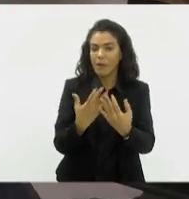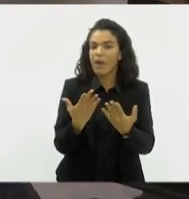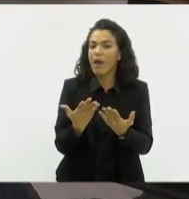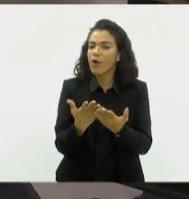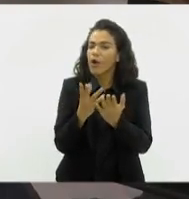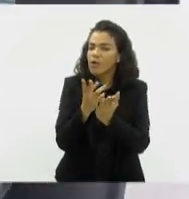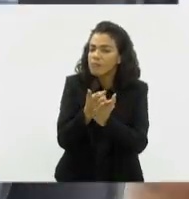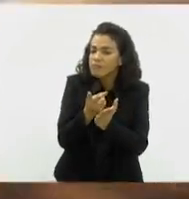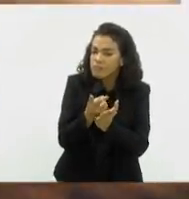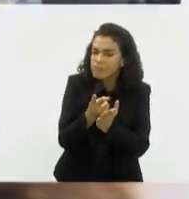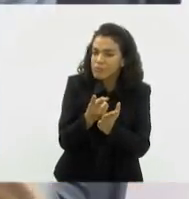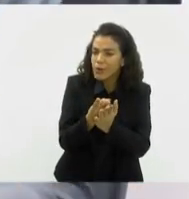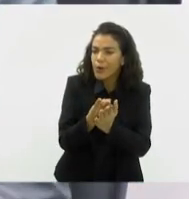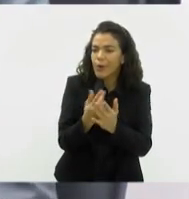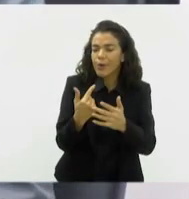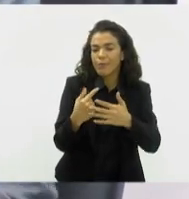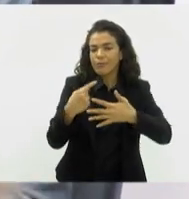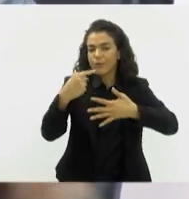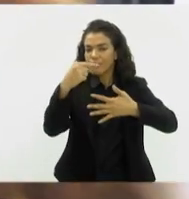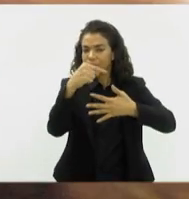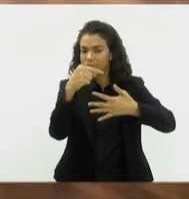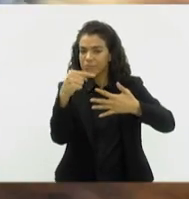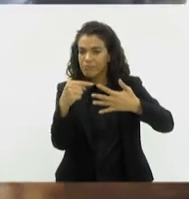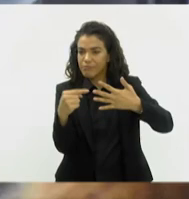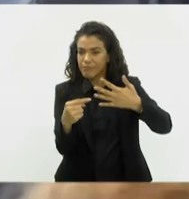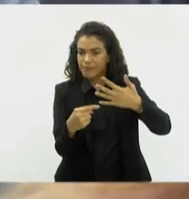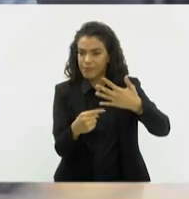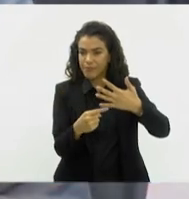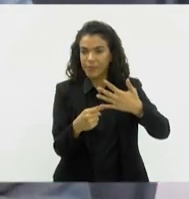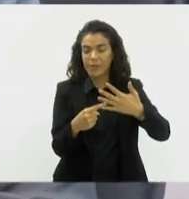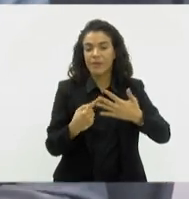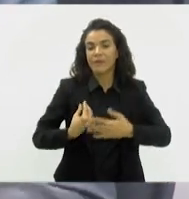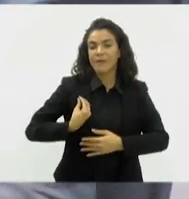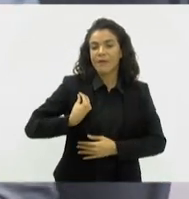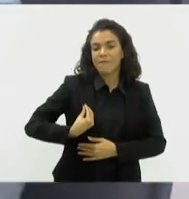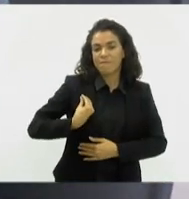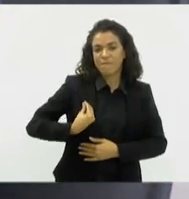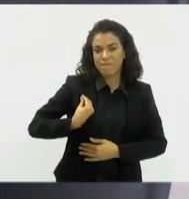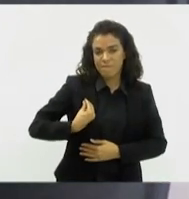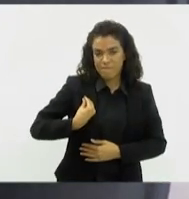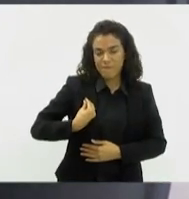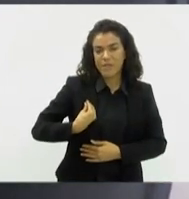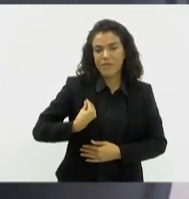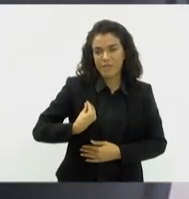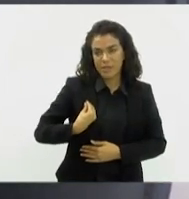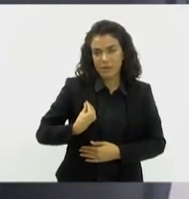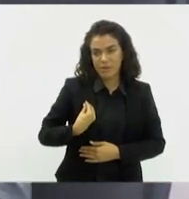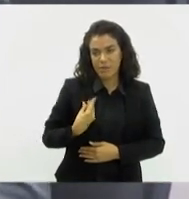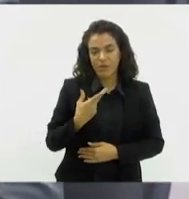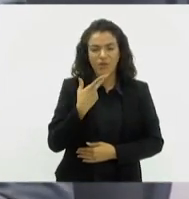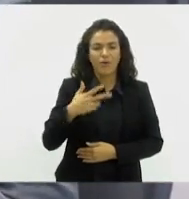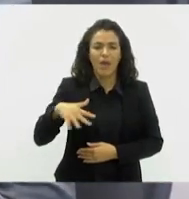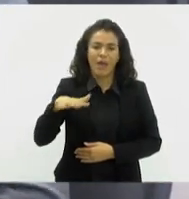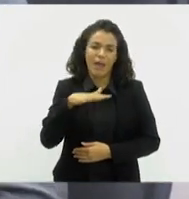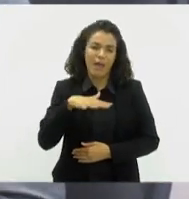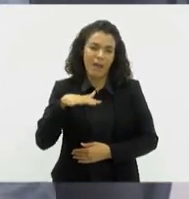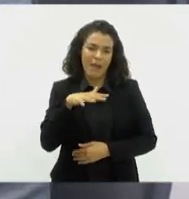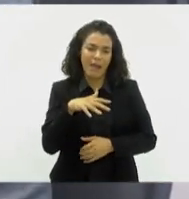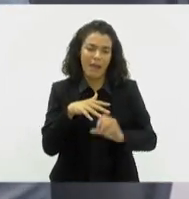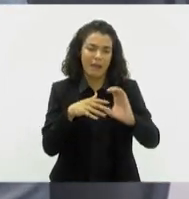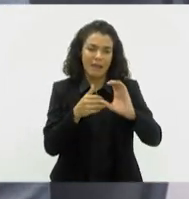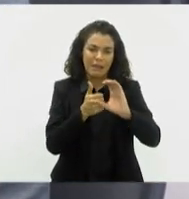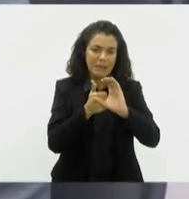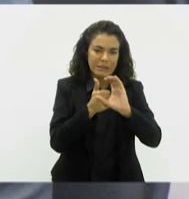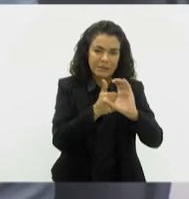ainda, porque um dos requisitos é a questão da reputação ilibada. Não vou entrar na seara cristã, porque também sou cristão.